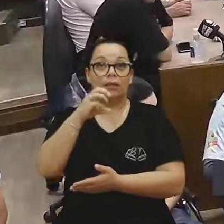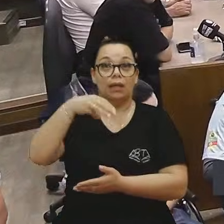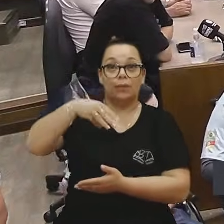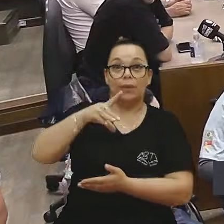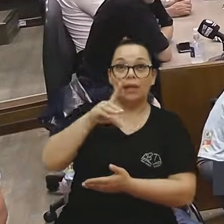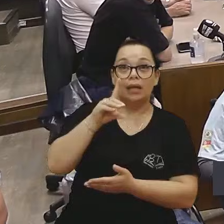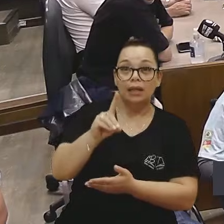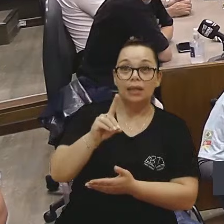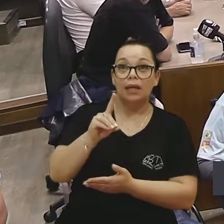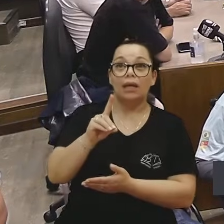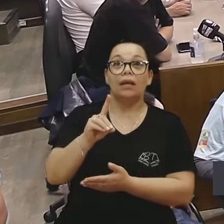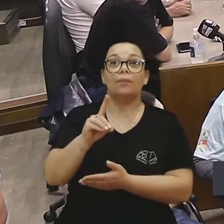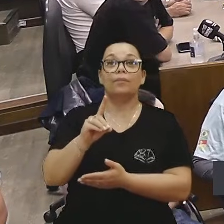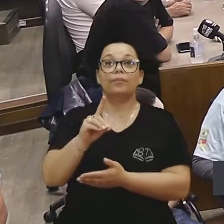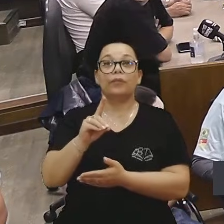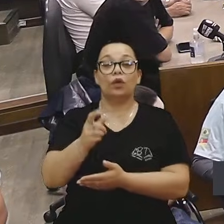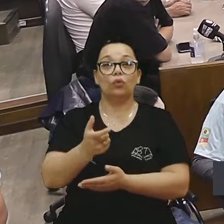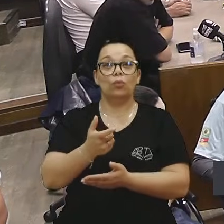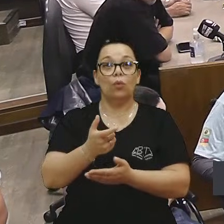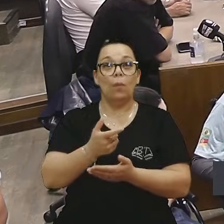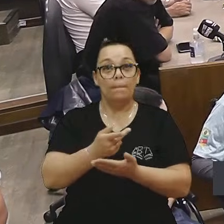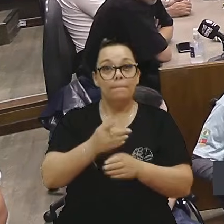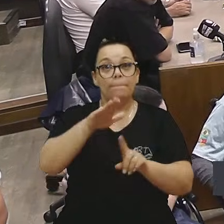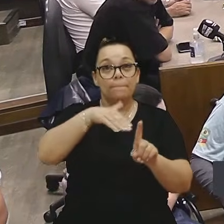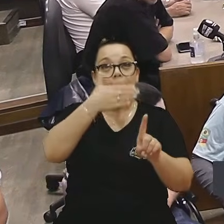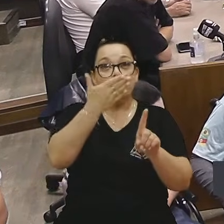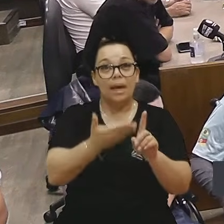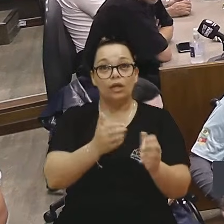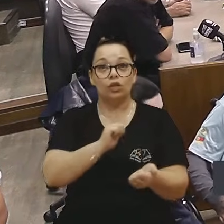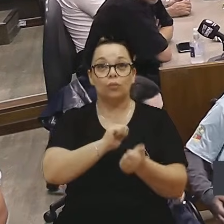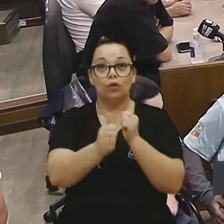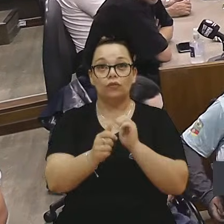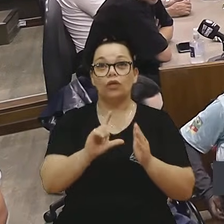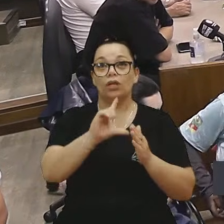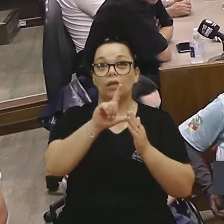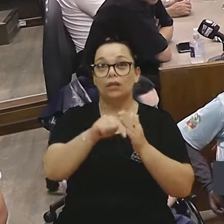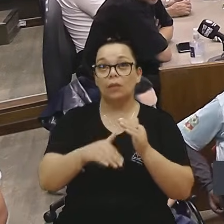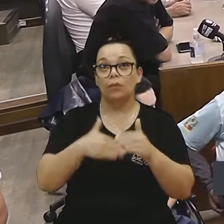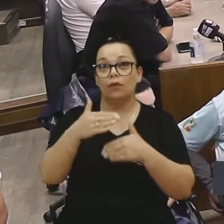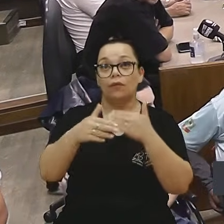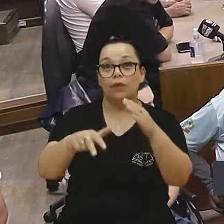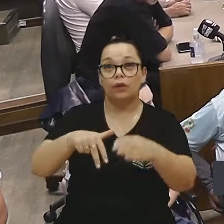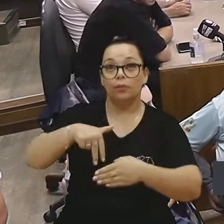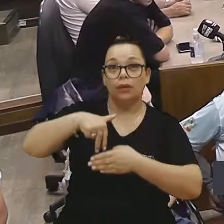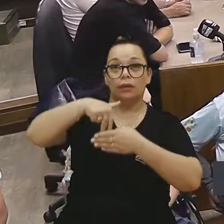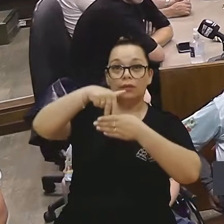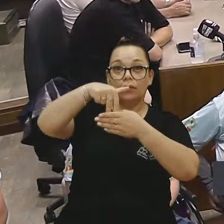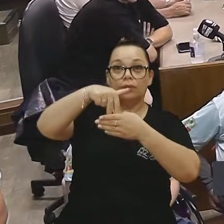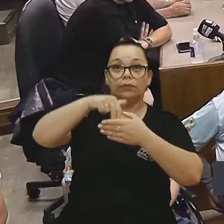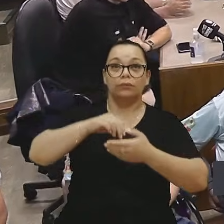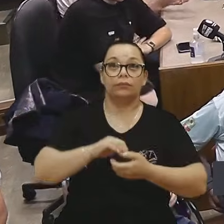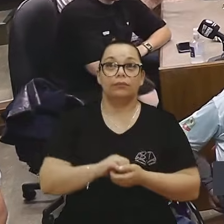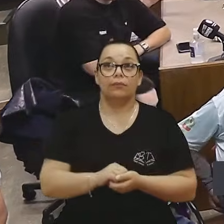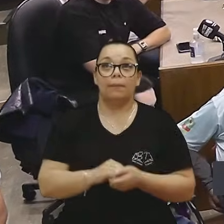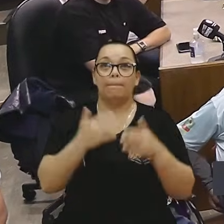a distinção do mérito esportivo e, na sequência, para fazer o uso da palavra.